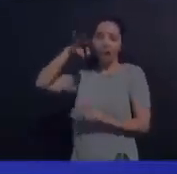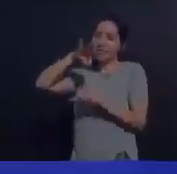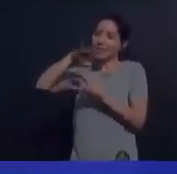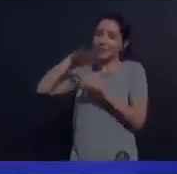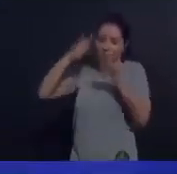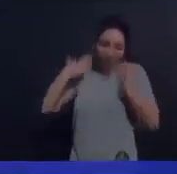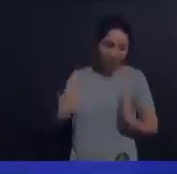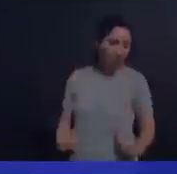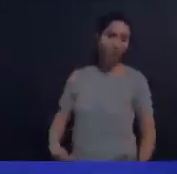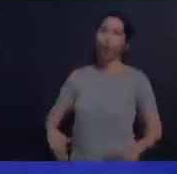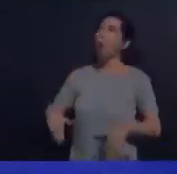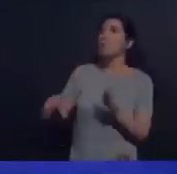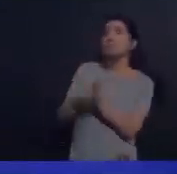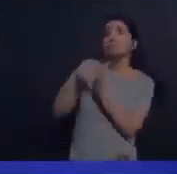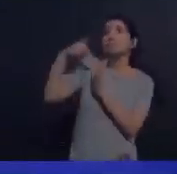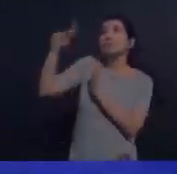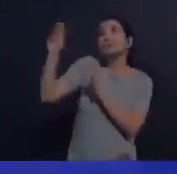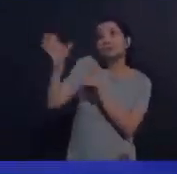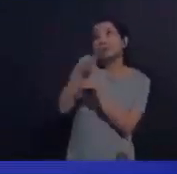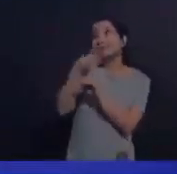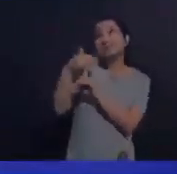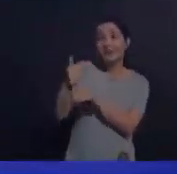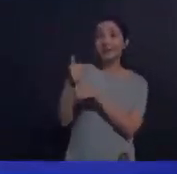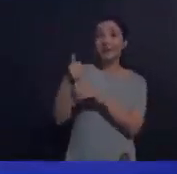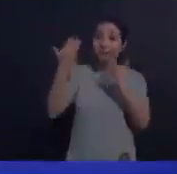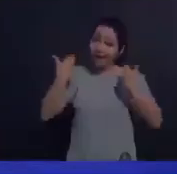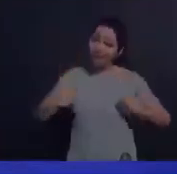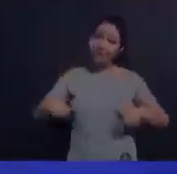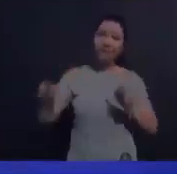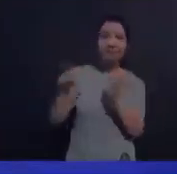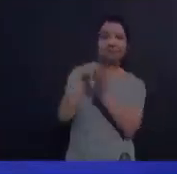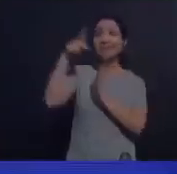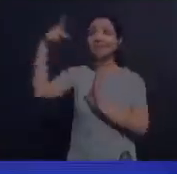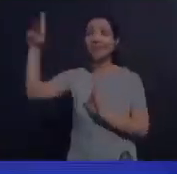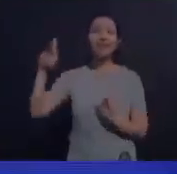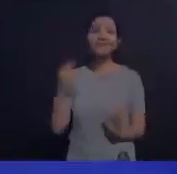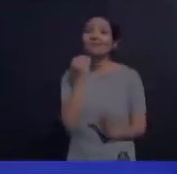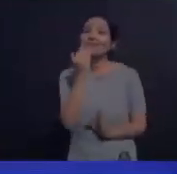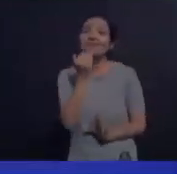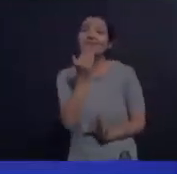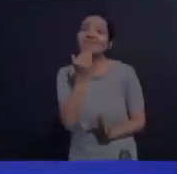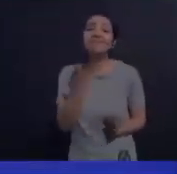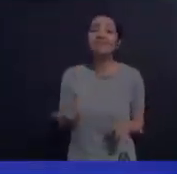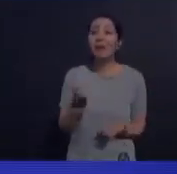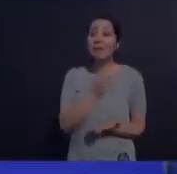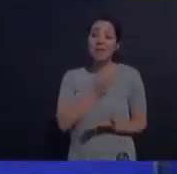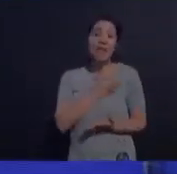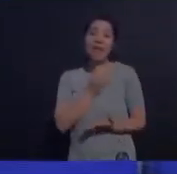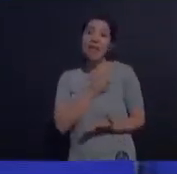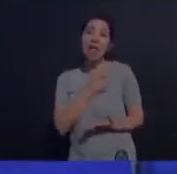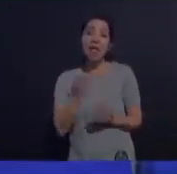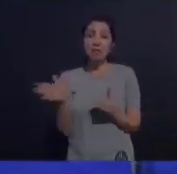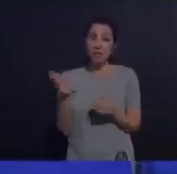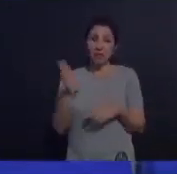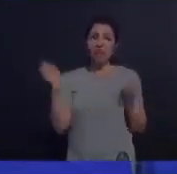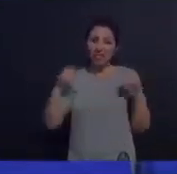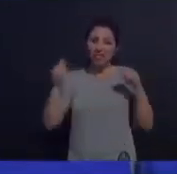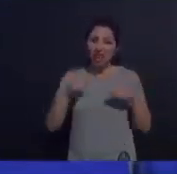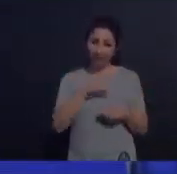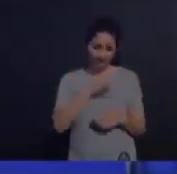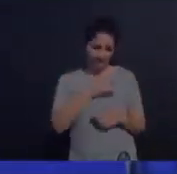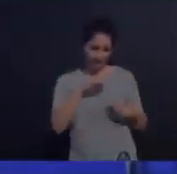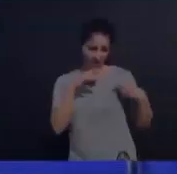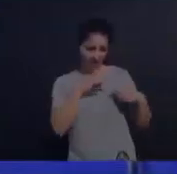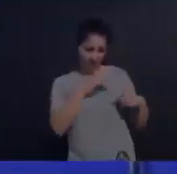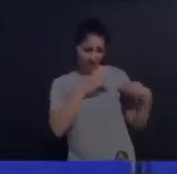porque eu só tô me protegeu só dele não adianta ficar comendo meu medo não vai guardar de nada